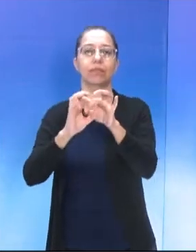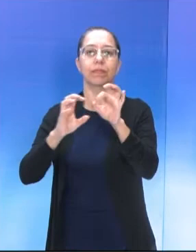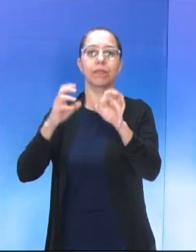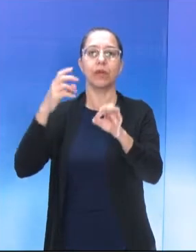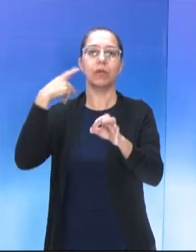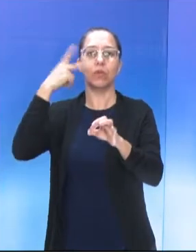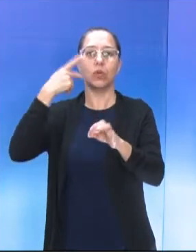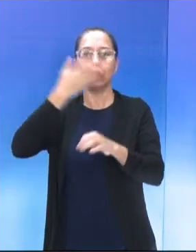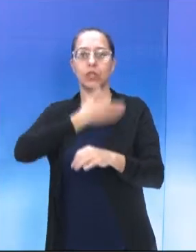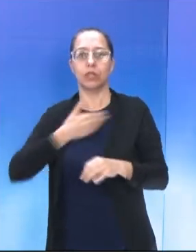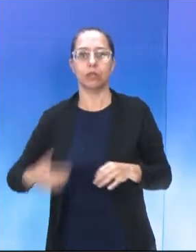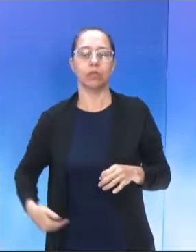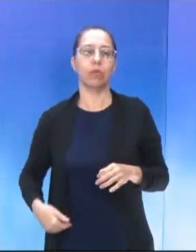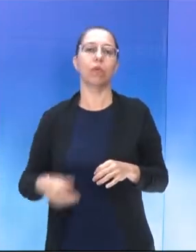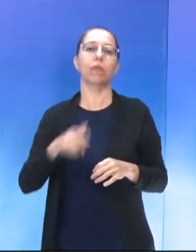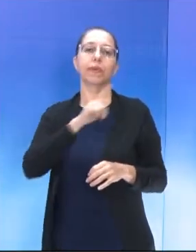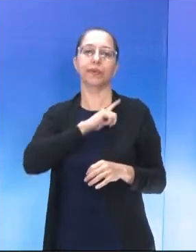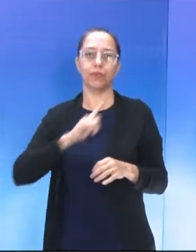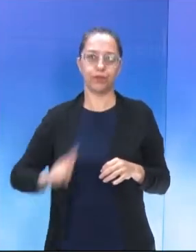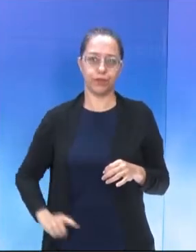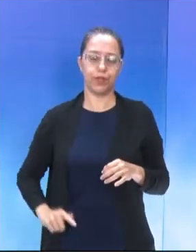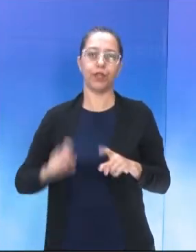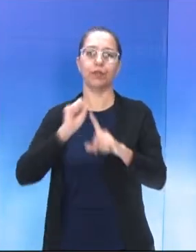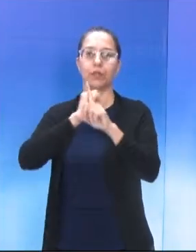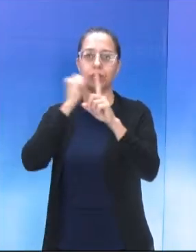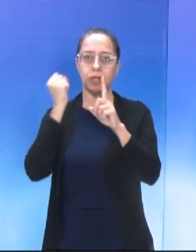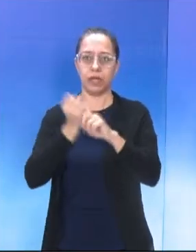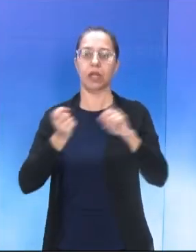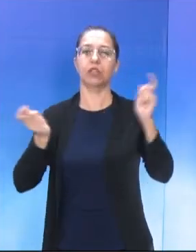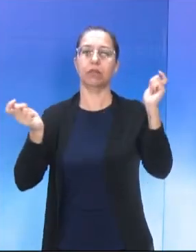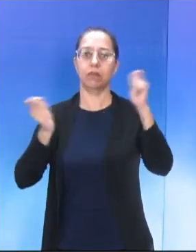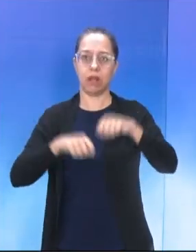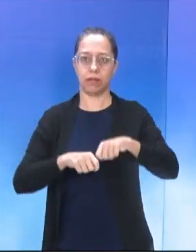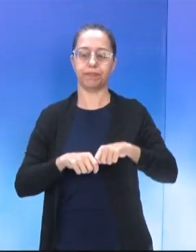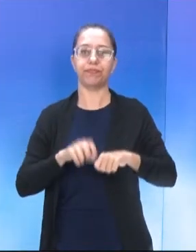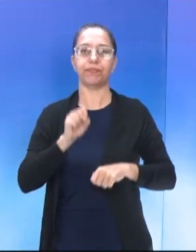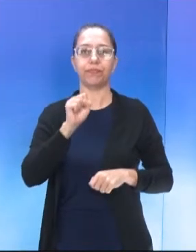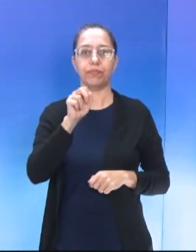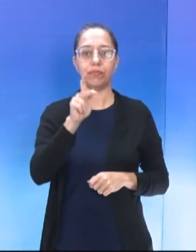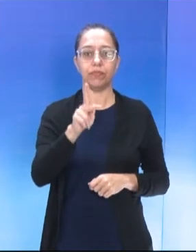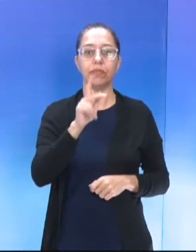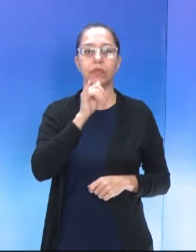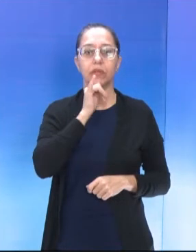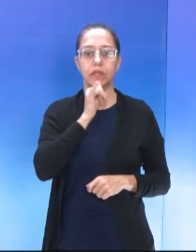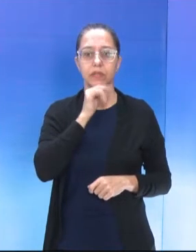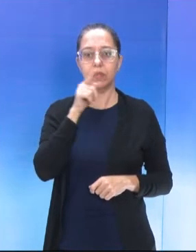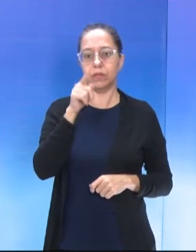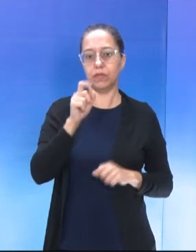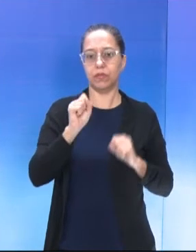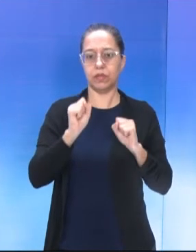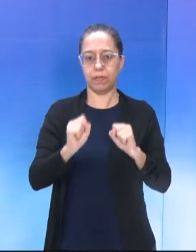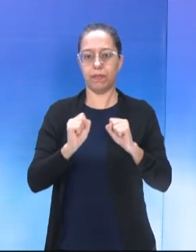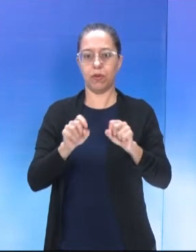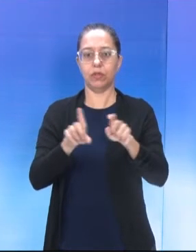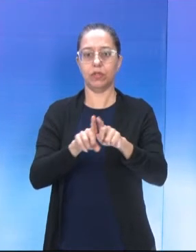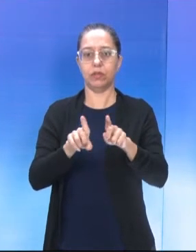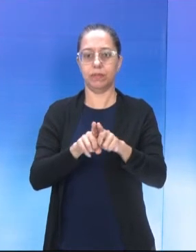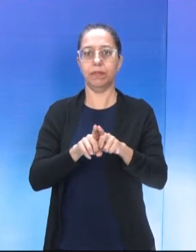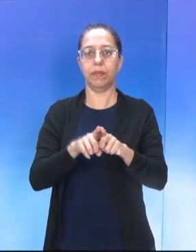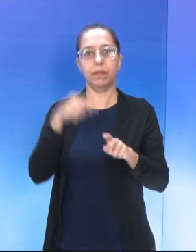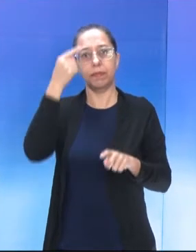envolvimento da sociedade, ok? Exemplos que eu deixei aí para que você possa depois escrever e pensar sobre